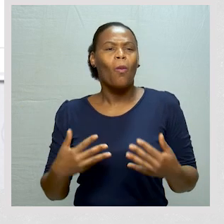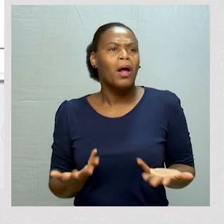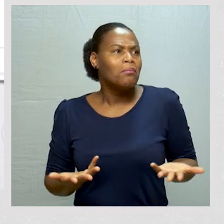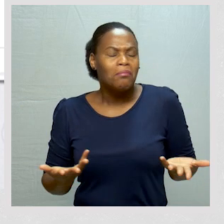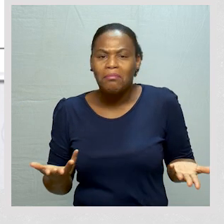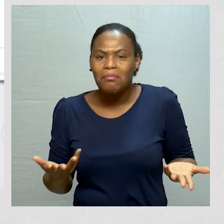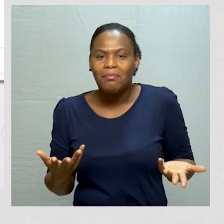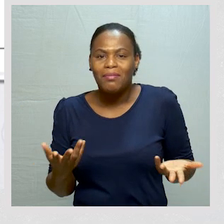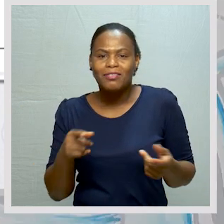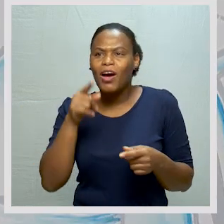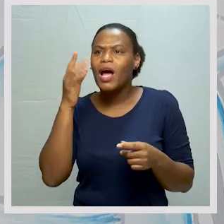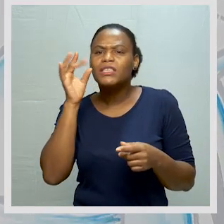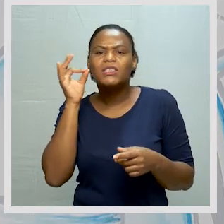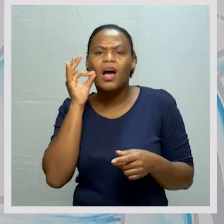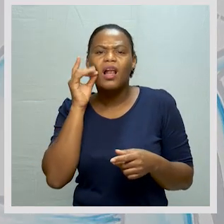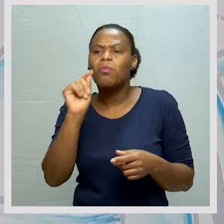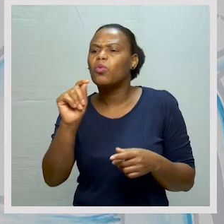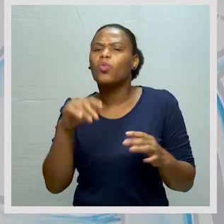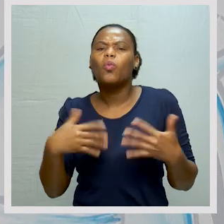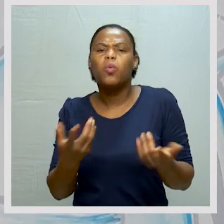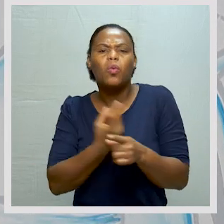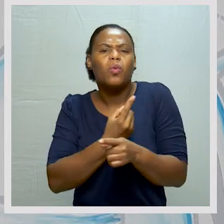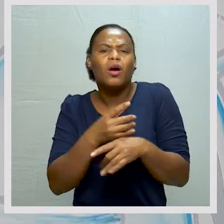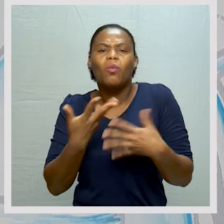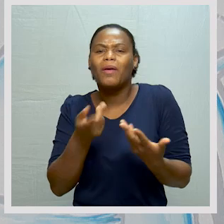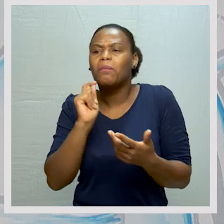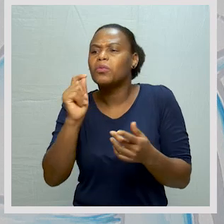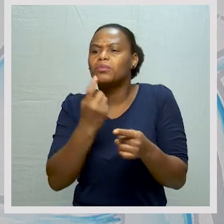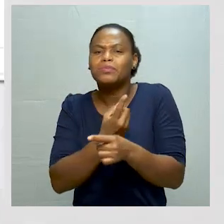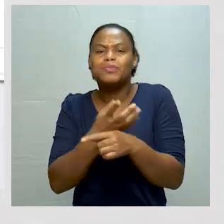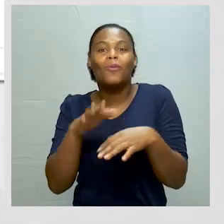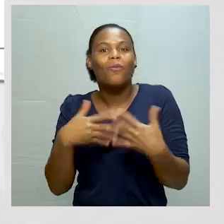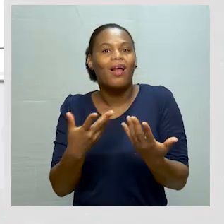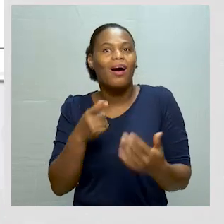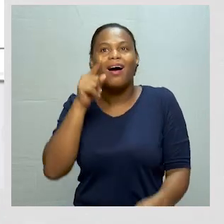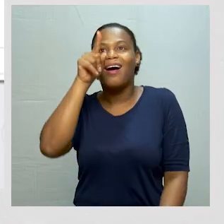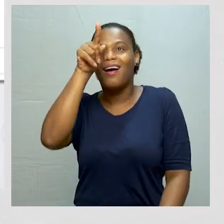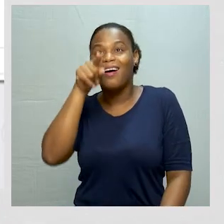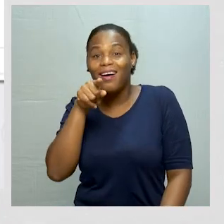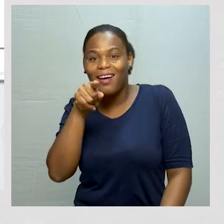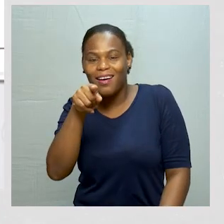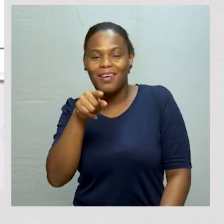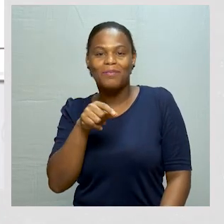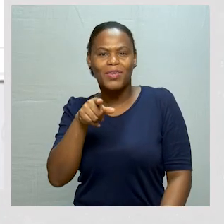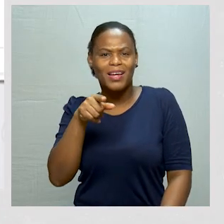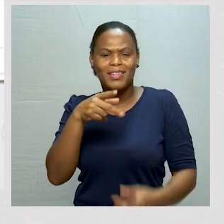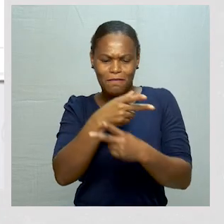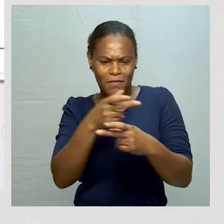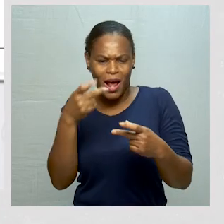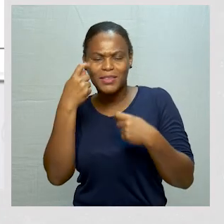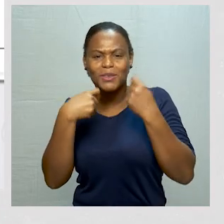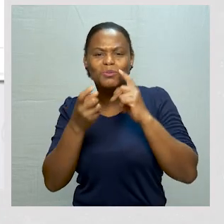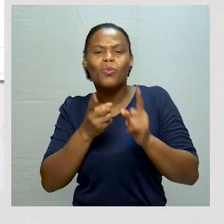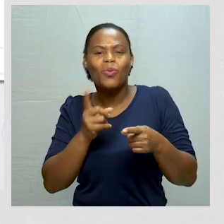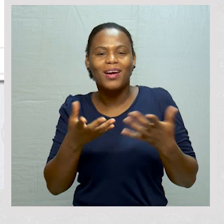Vamos ver sinal de pontuação que temos aqui. Que sinal? É um ponto de exclamação. Essa frase exprime